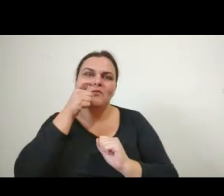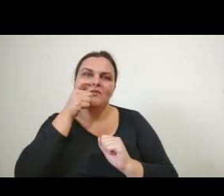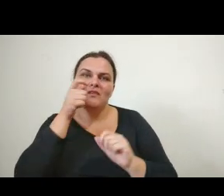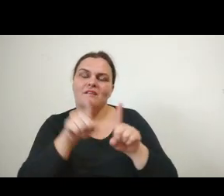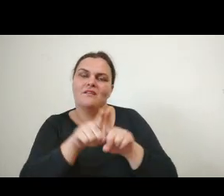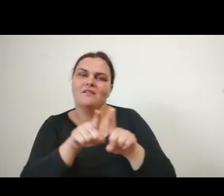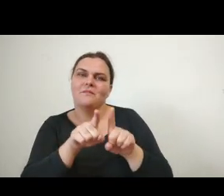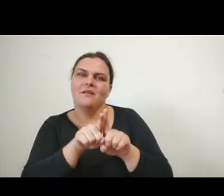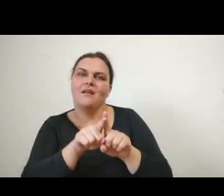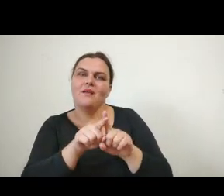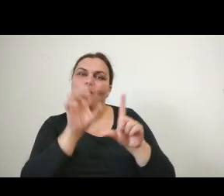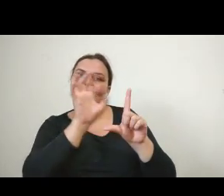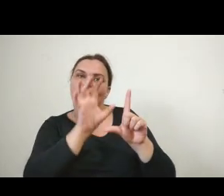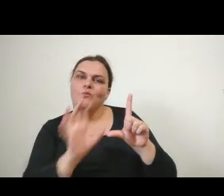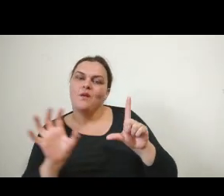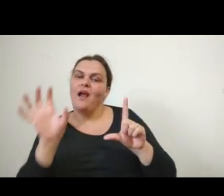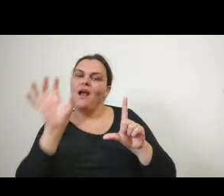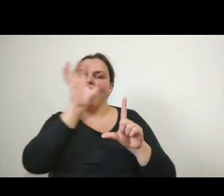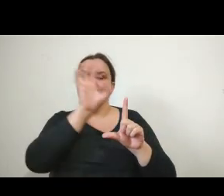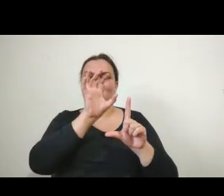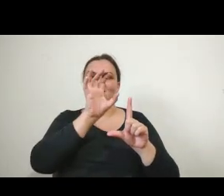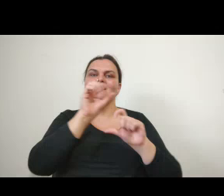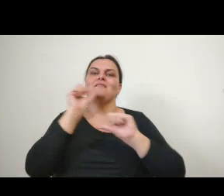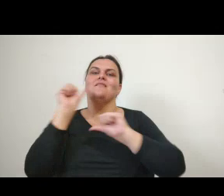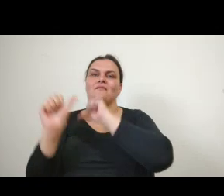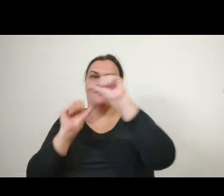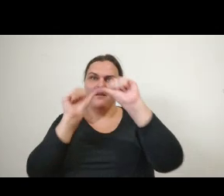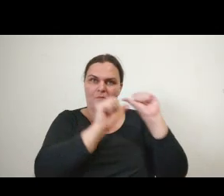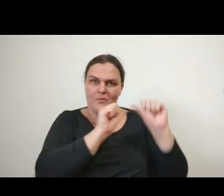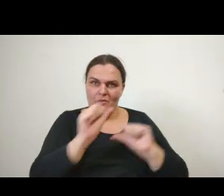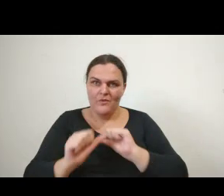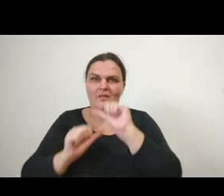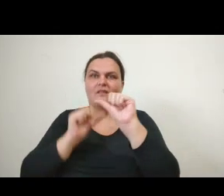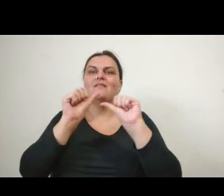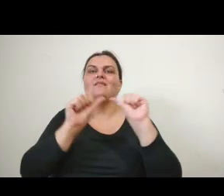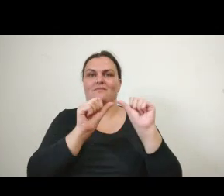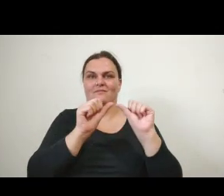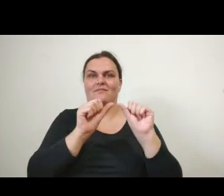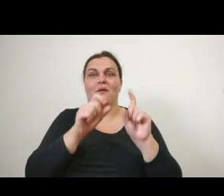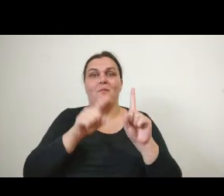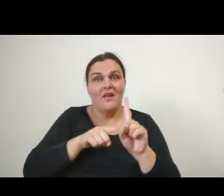cultivadas. Essas condições ambientais vão mudar, essas variedades de